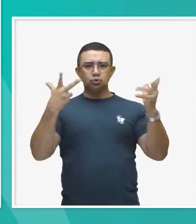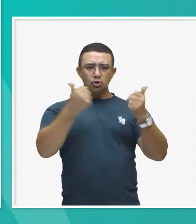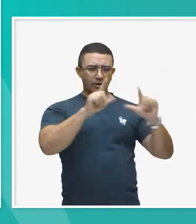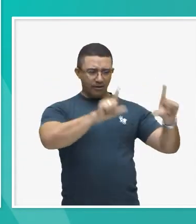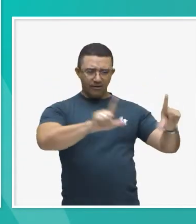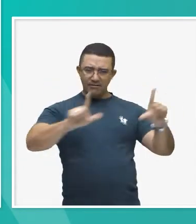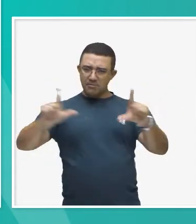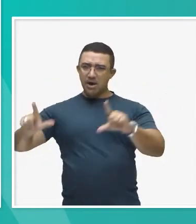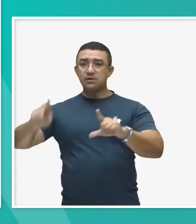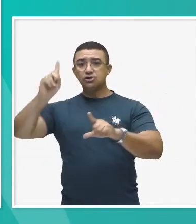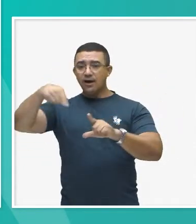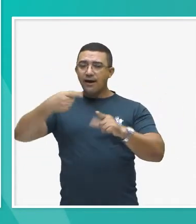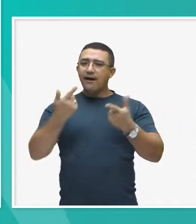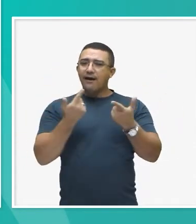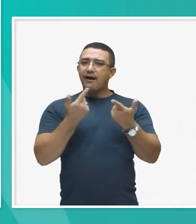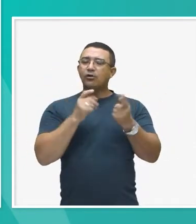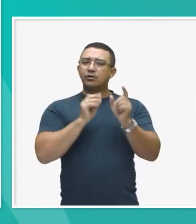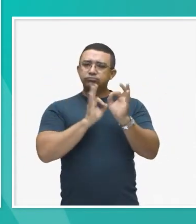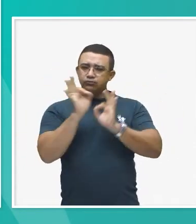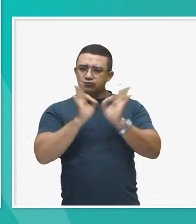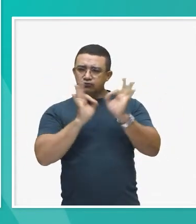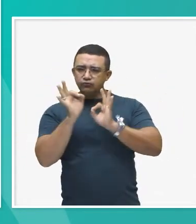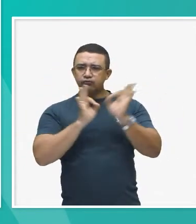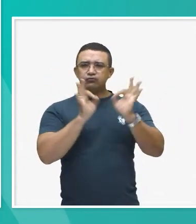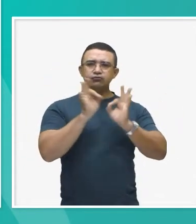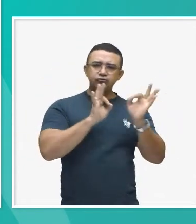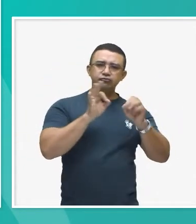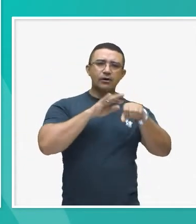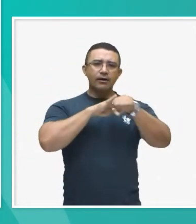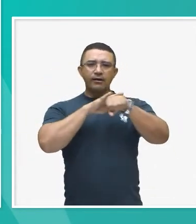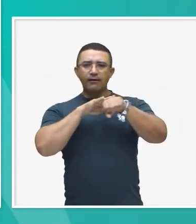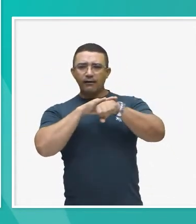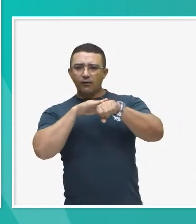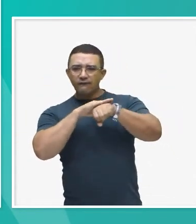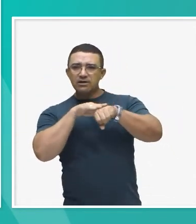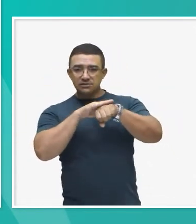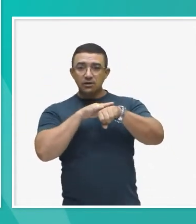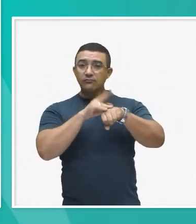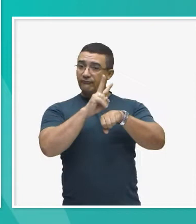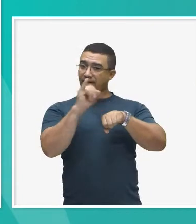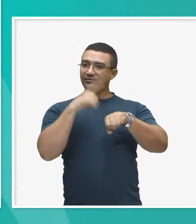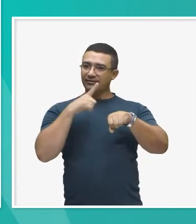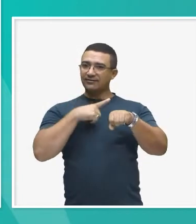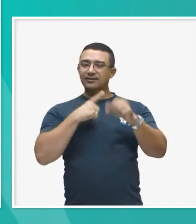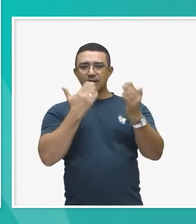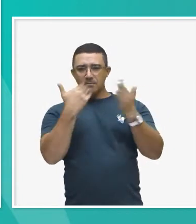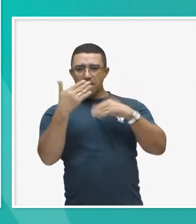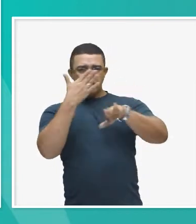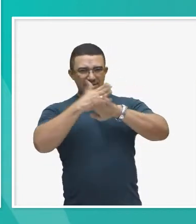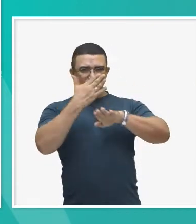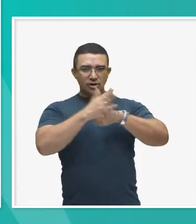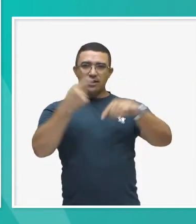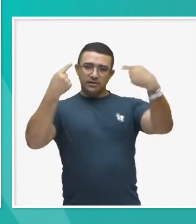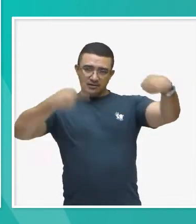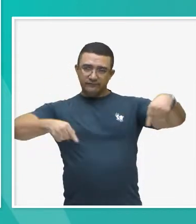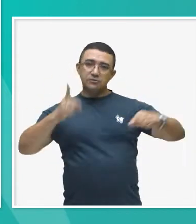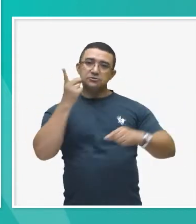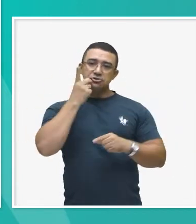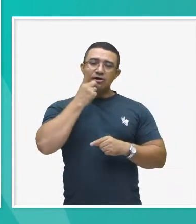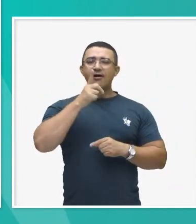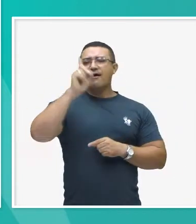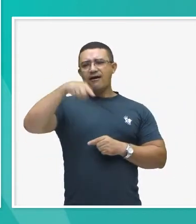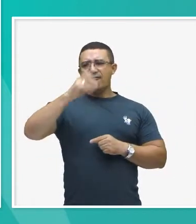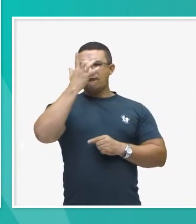ela é desenvolvida na aula inteira com conversation, com watch for details, né, e com o desafio do dia. Ali vai ser bem fácil,